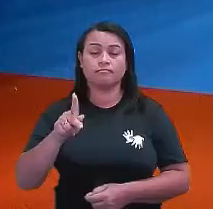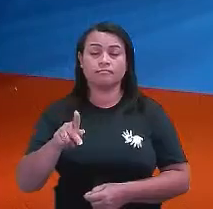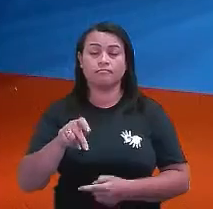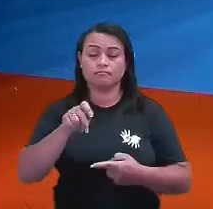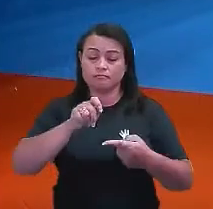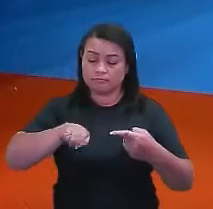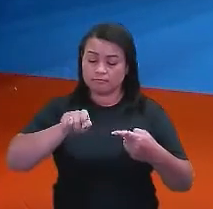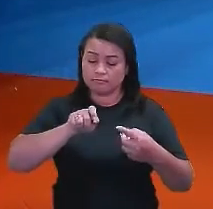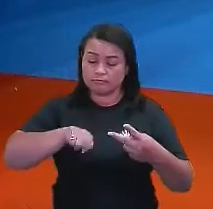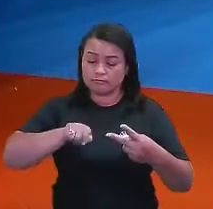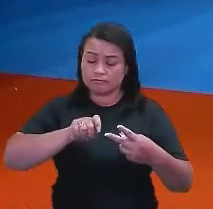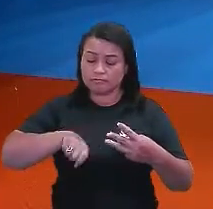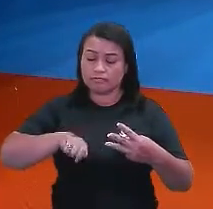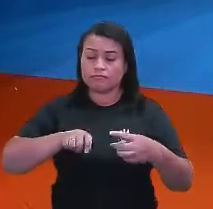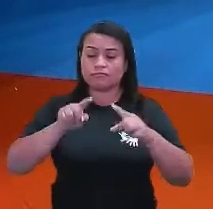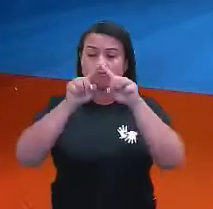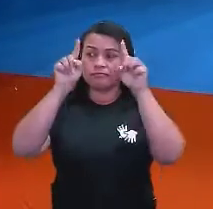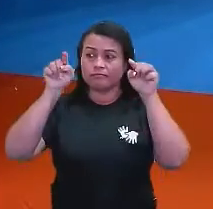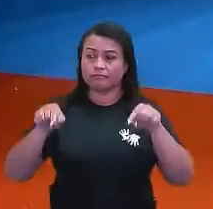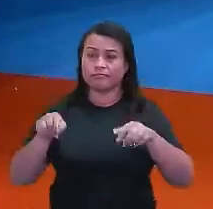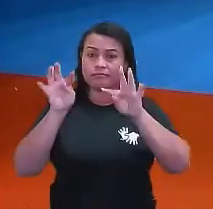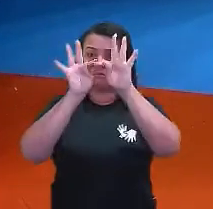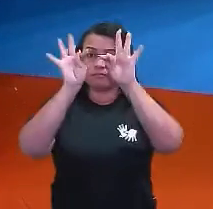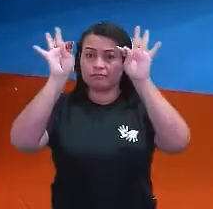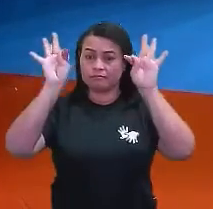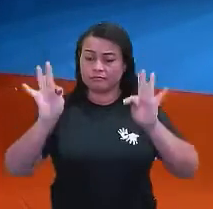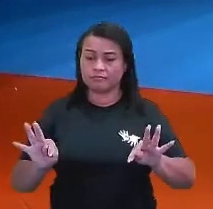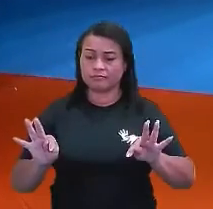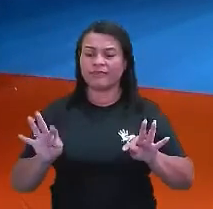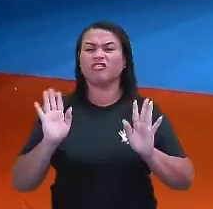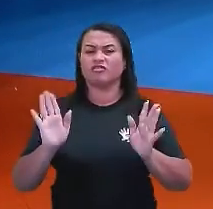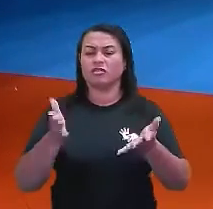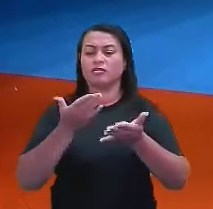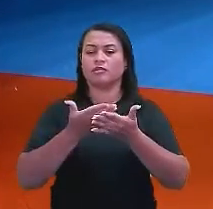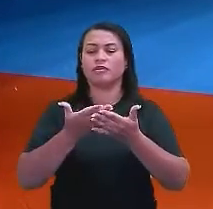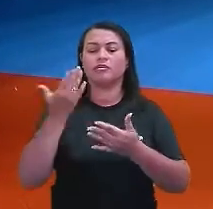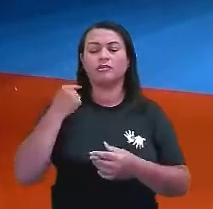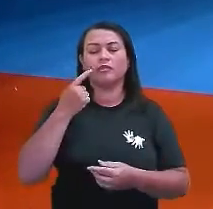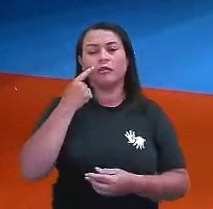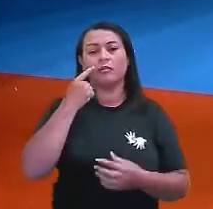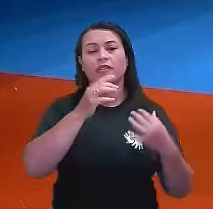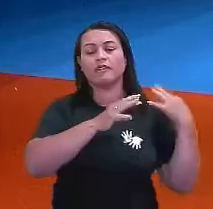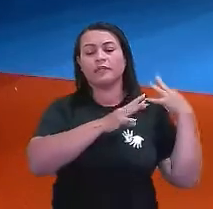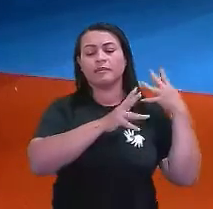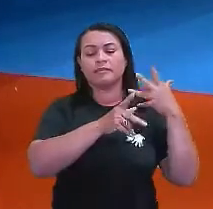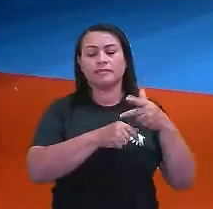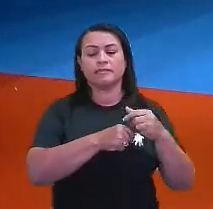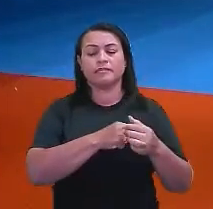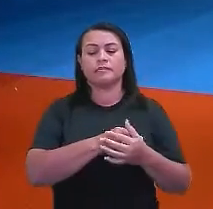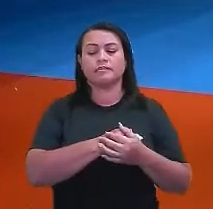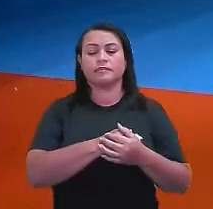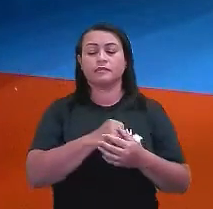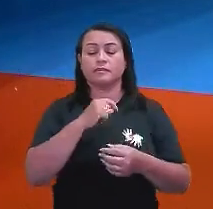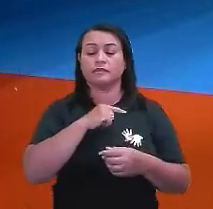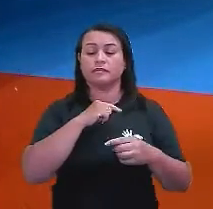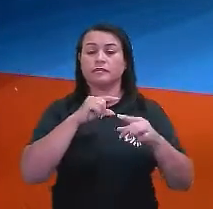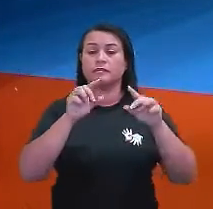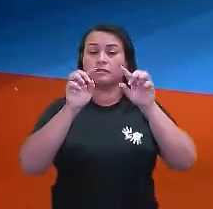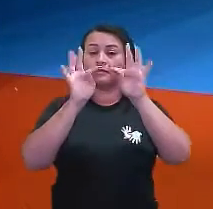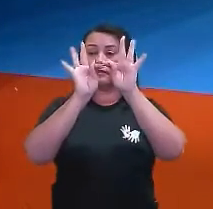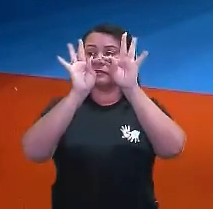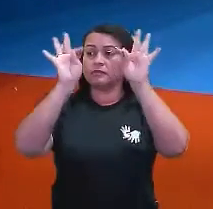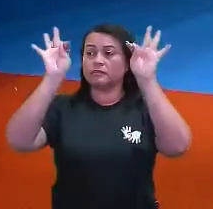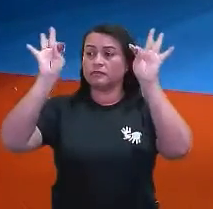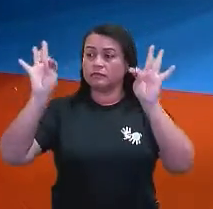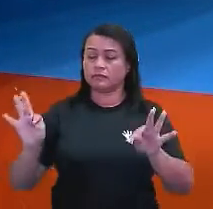uma delas na tabela a seguir. Também já estudamos tabela, então vamos revisar. Nós temos aqui